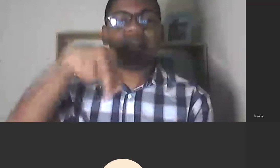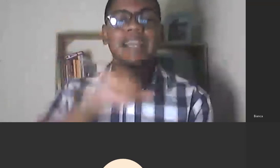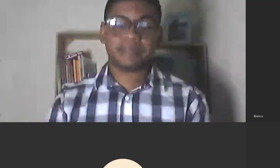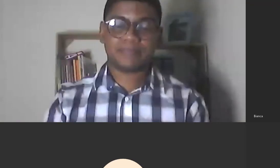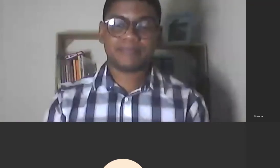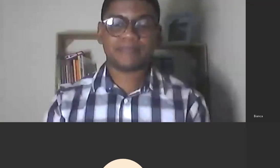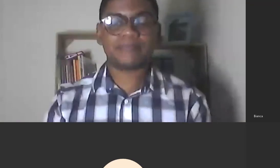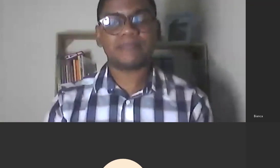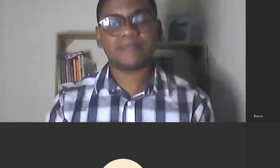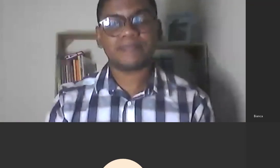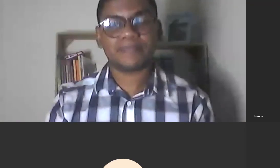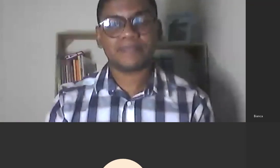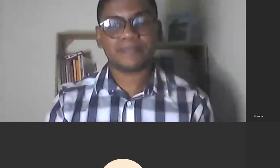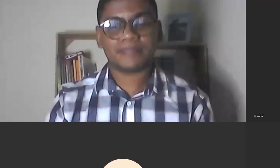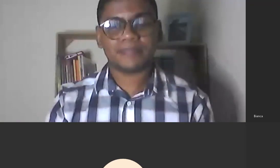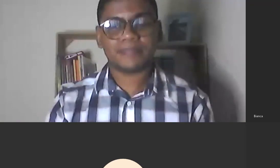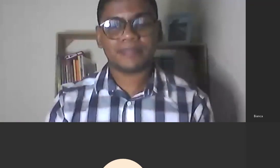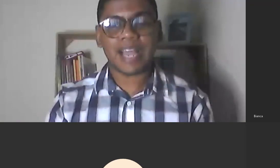Karen.